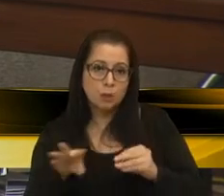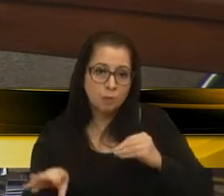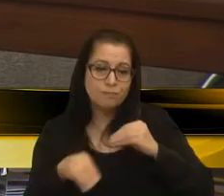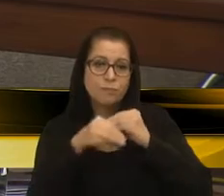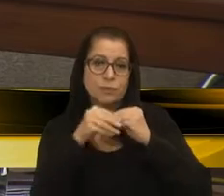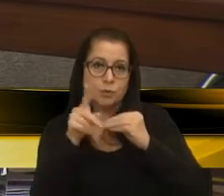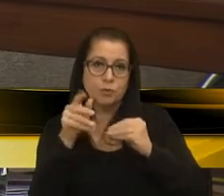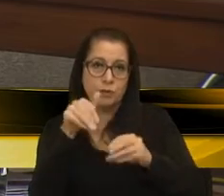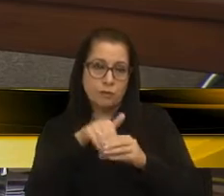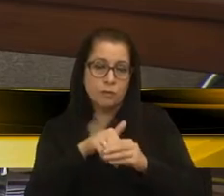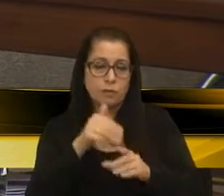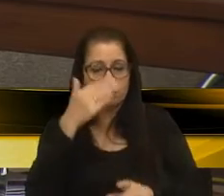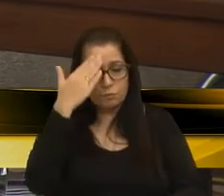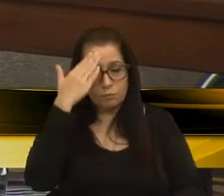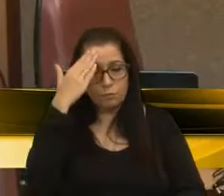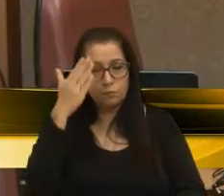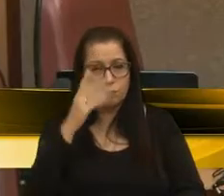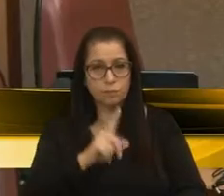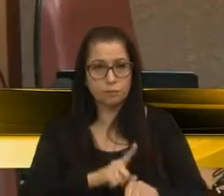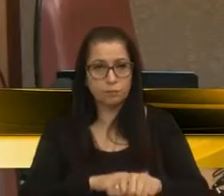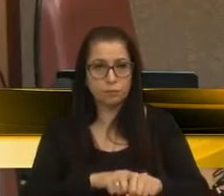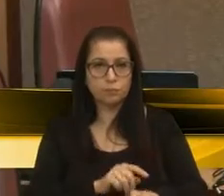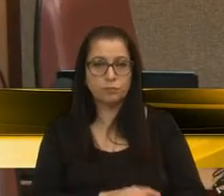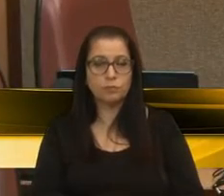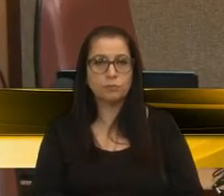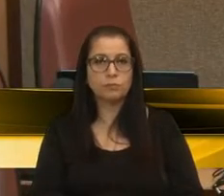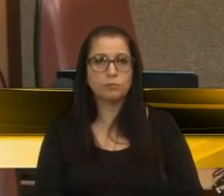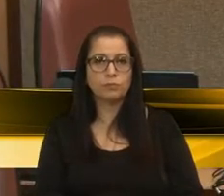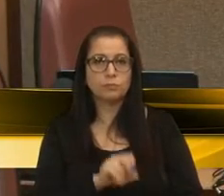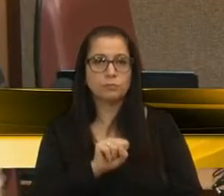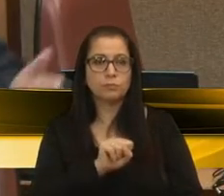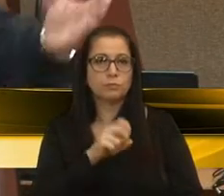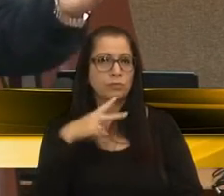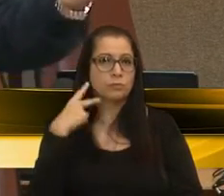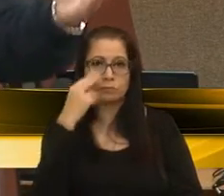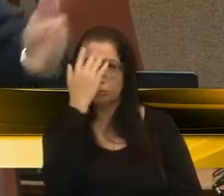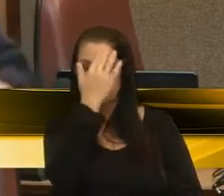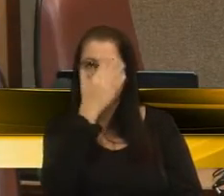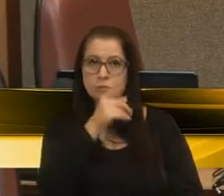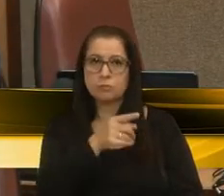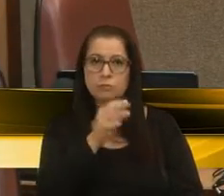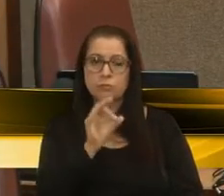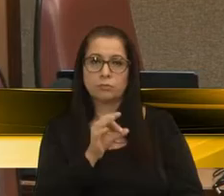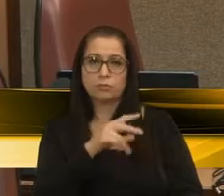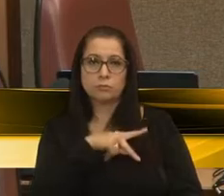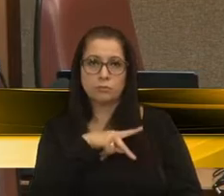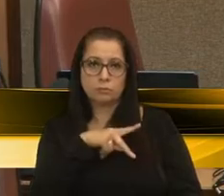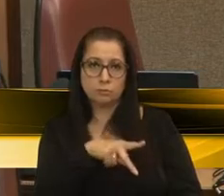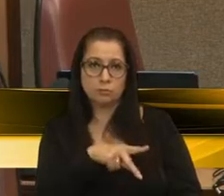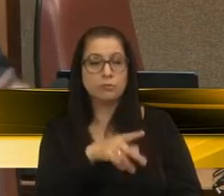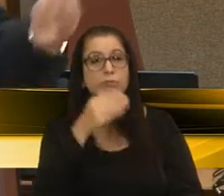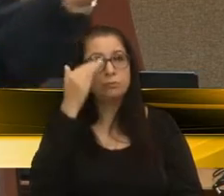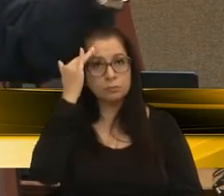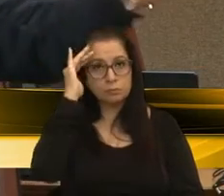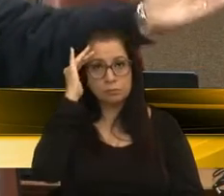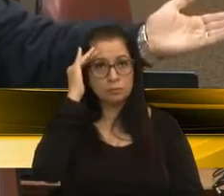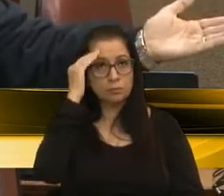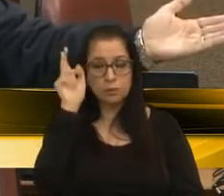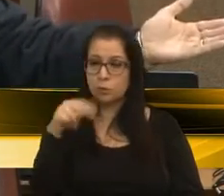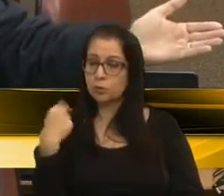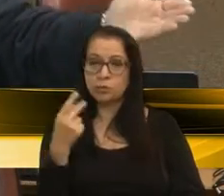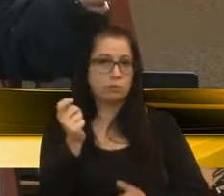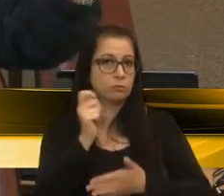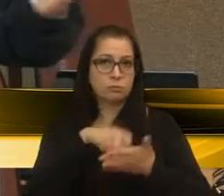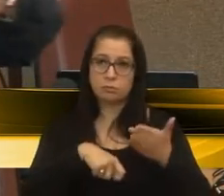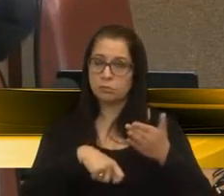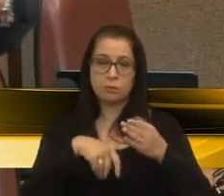Vossa Excelência. Muito obrigado pela parte. Pois não, vereadora Adiló, com certeza, se assim a presidência entender, nós não protocolamos o